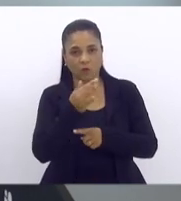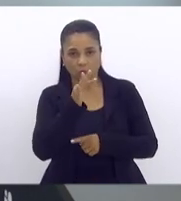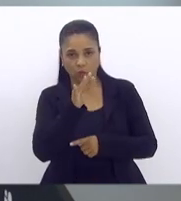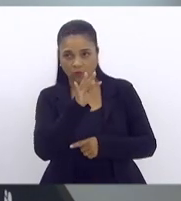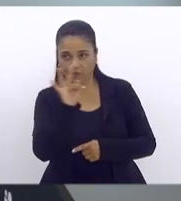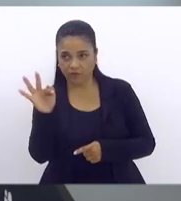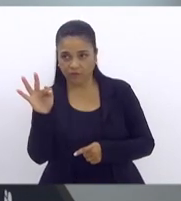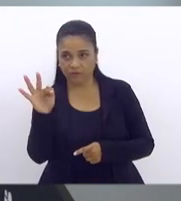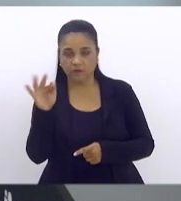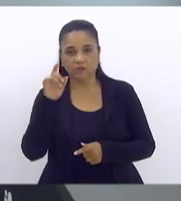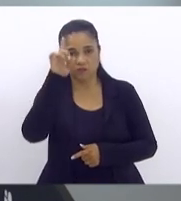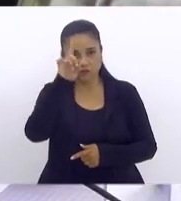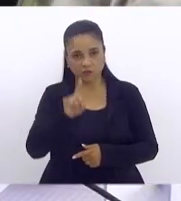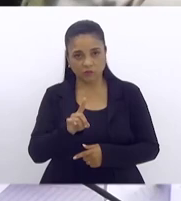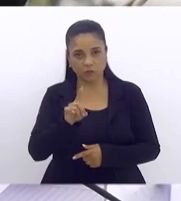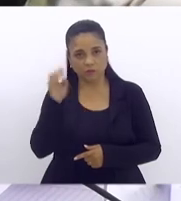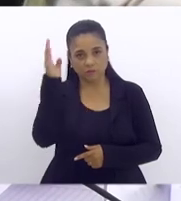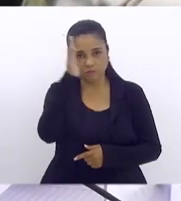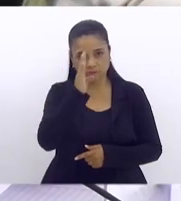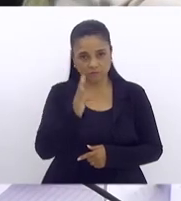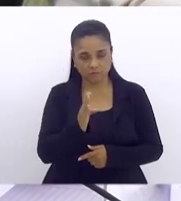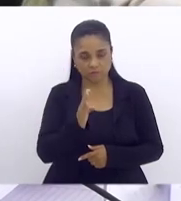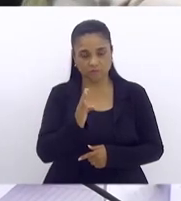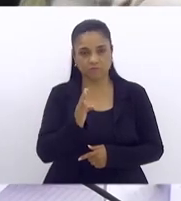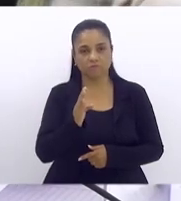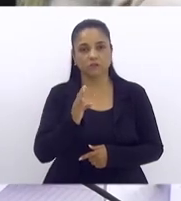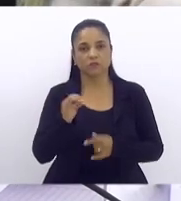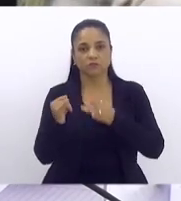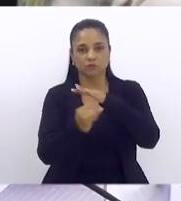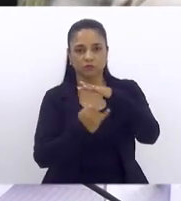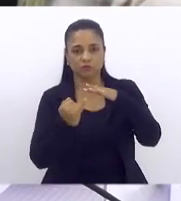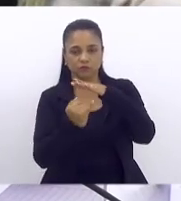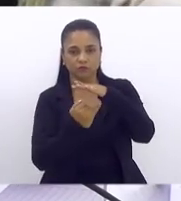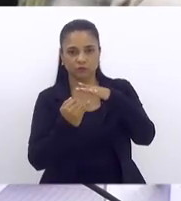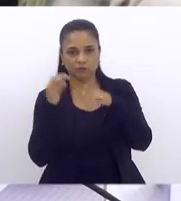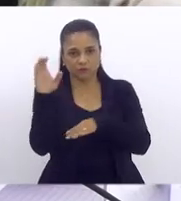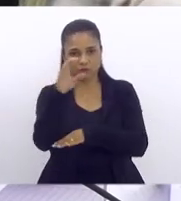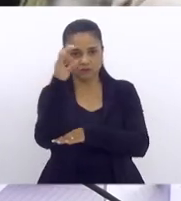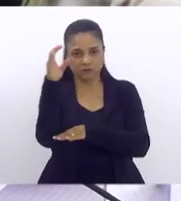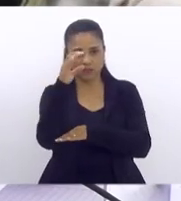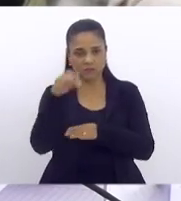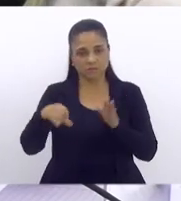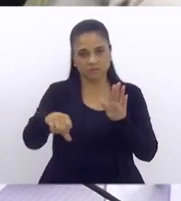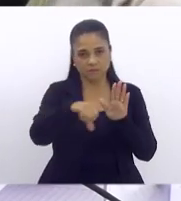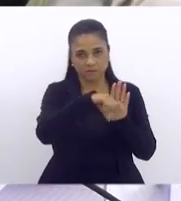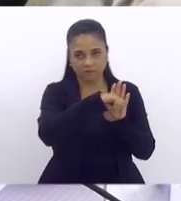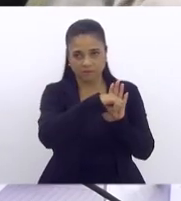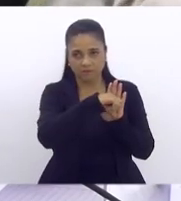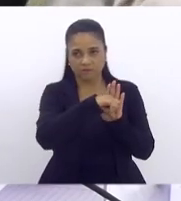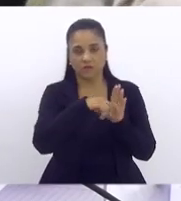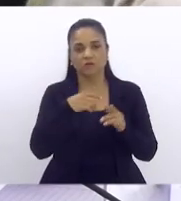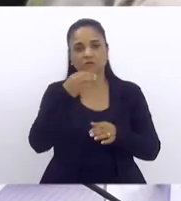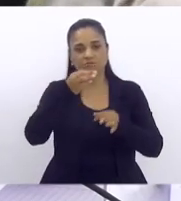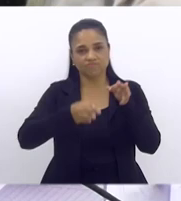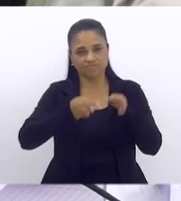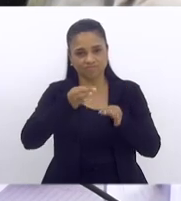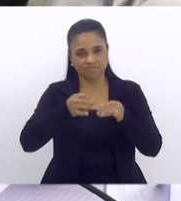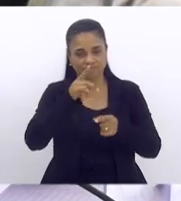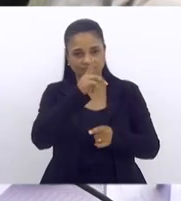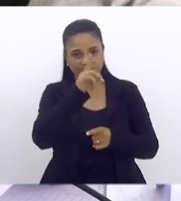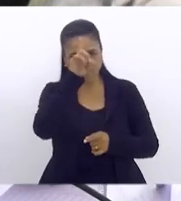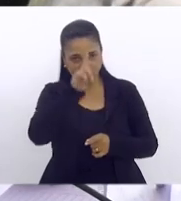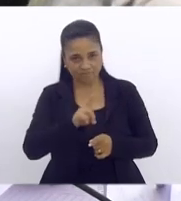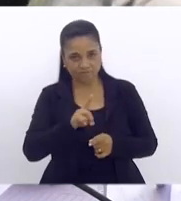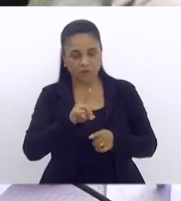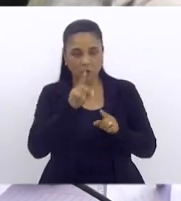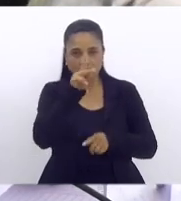UF, diretora nacional do Instituto Brasileiro de Ciências Criminais, diretora jurídica do Instituto de Defesa da